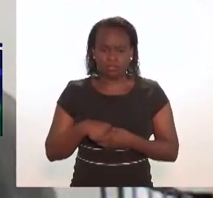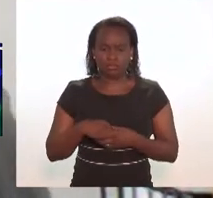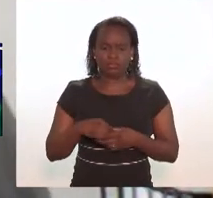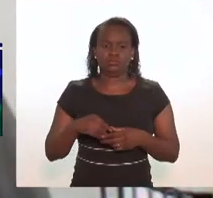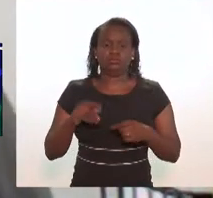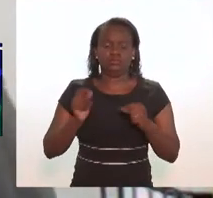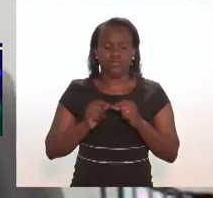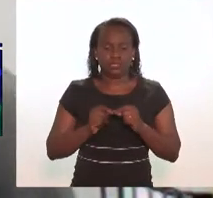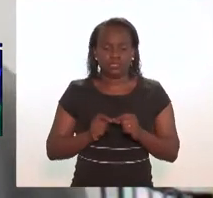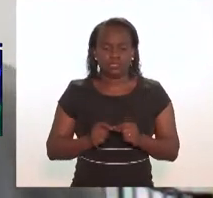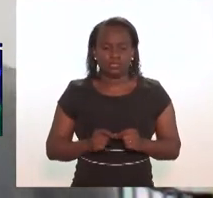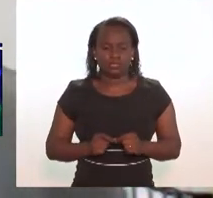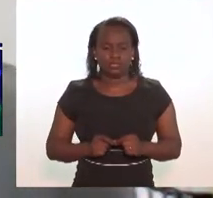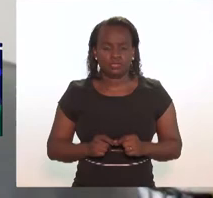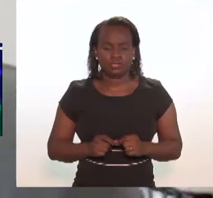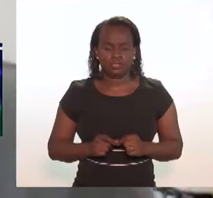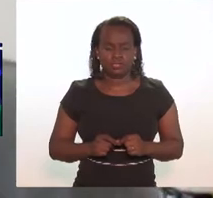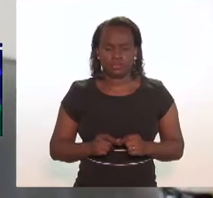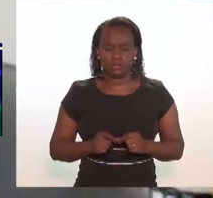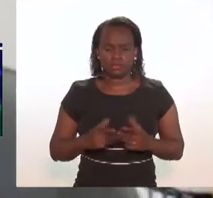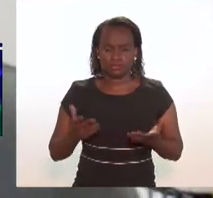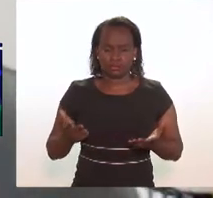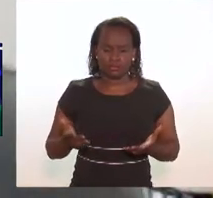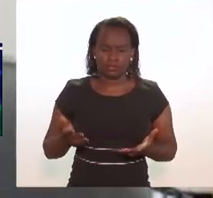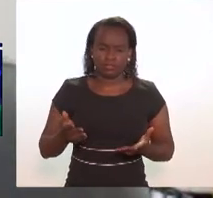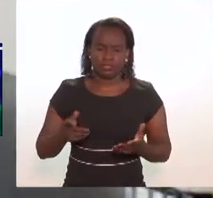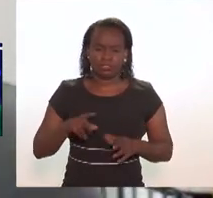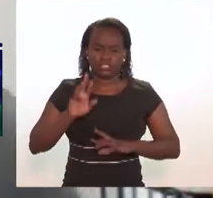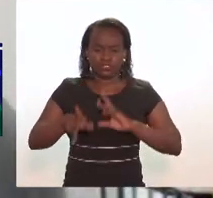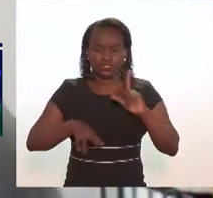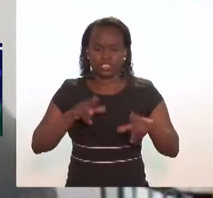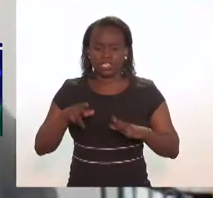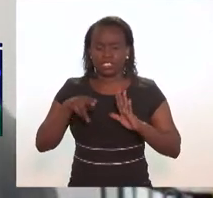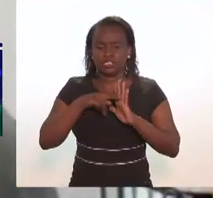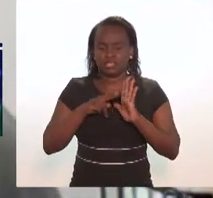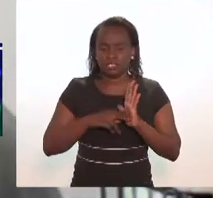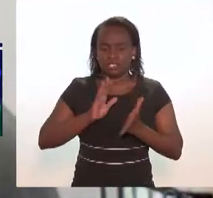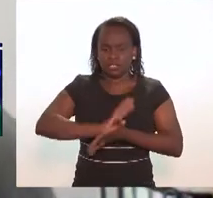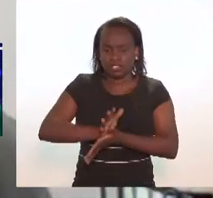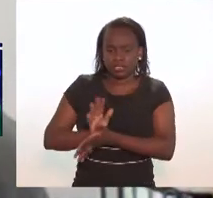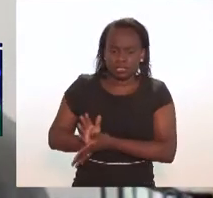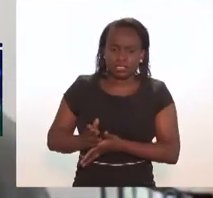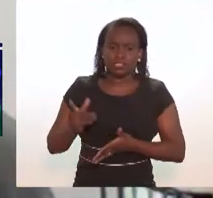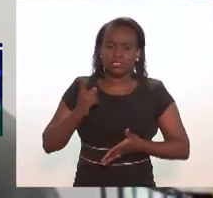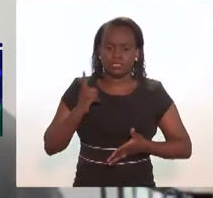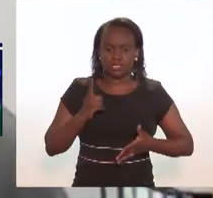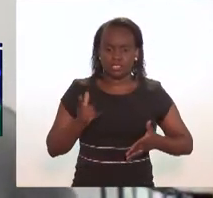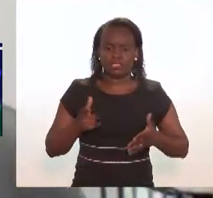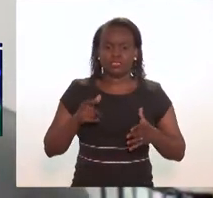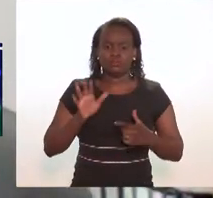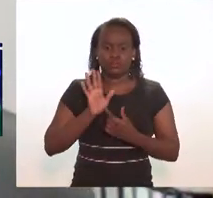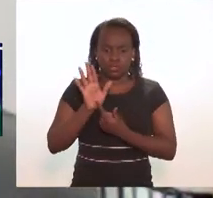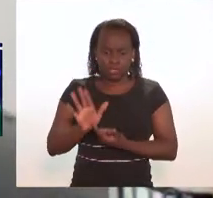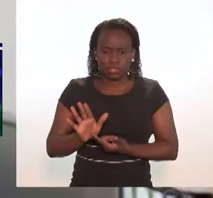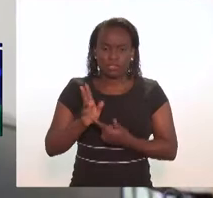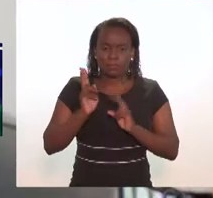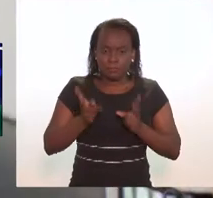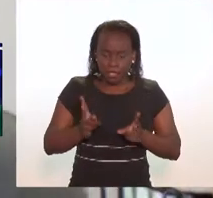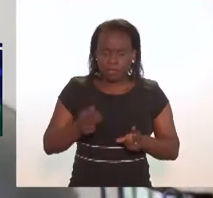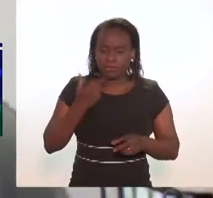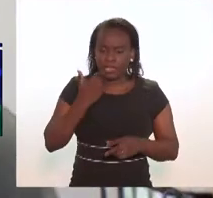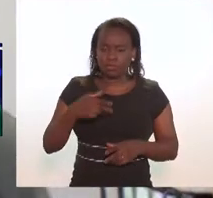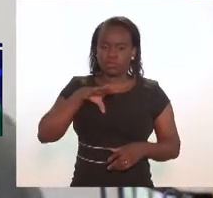desconstruir o machismo, as diferentes formas de discriminação que muitas vezes se manifestam na própria